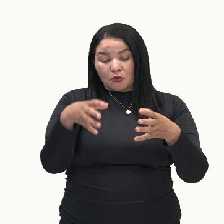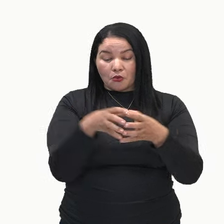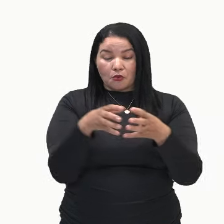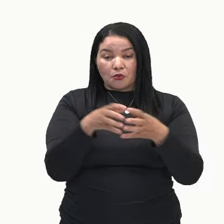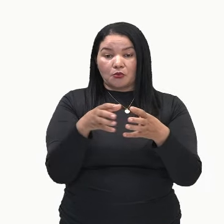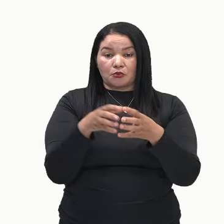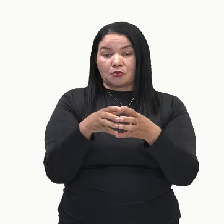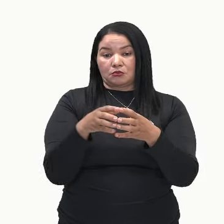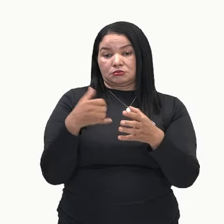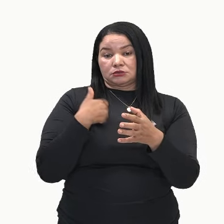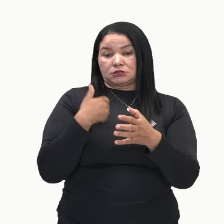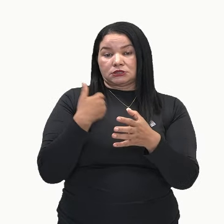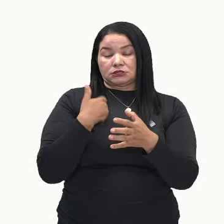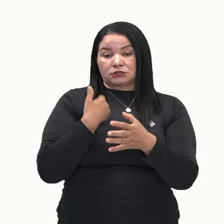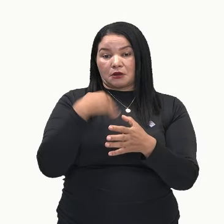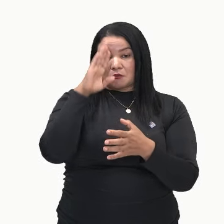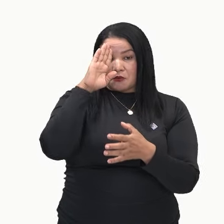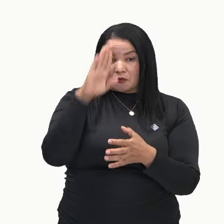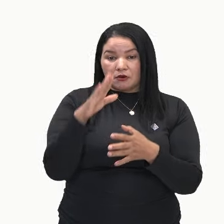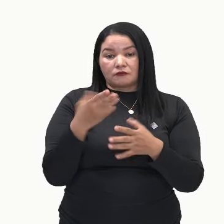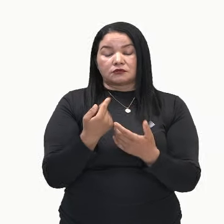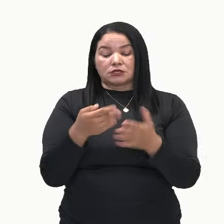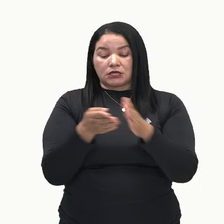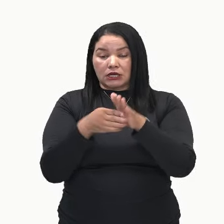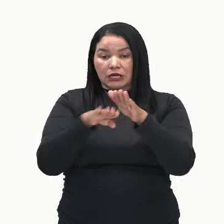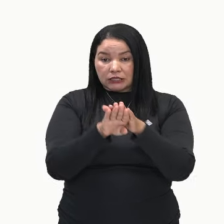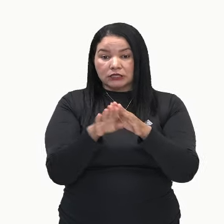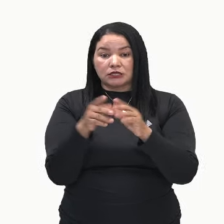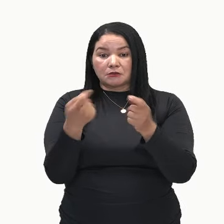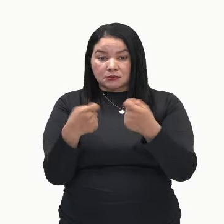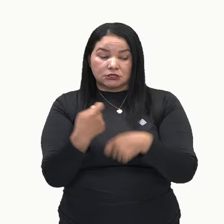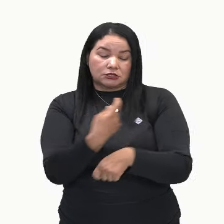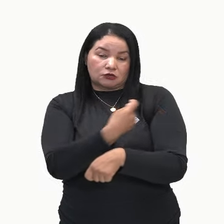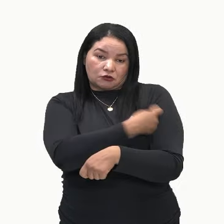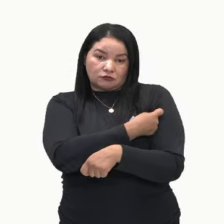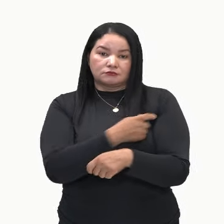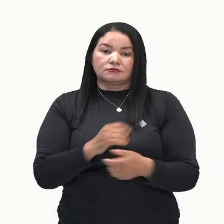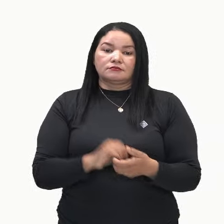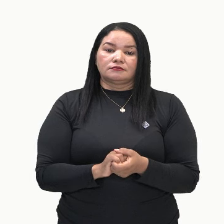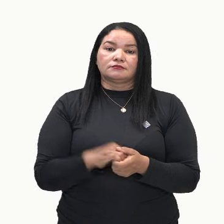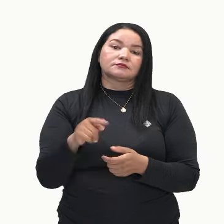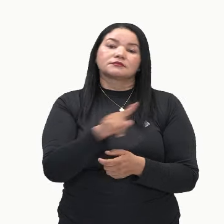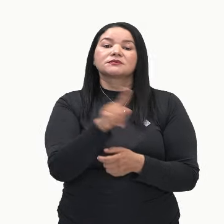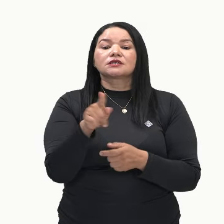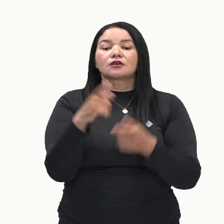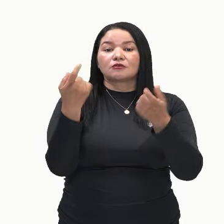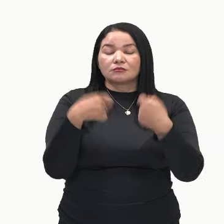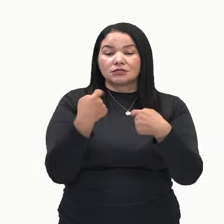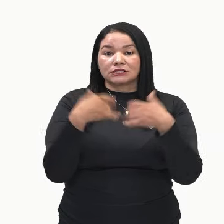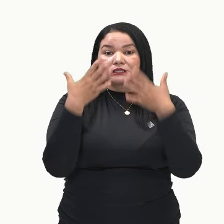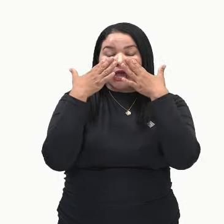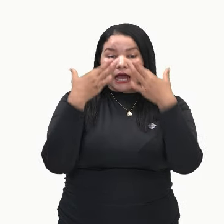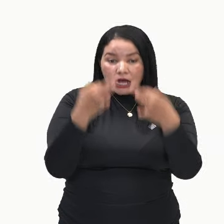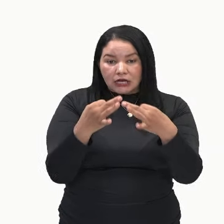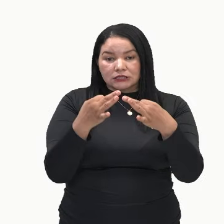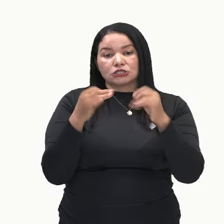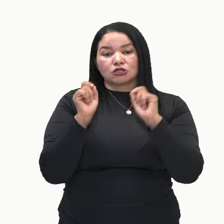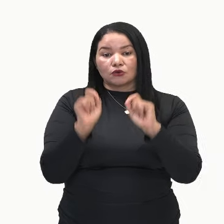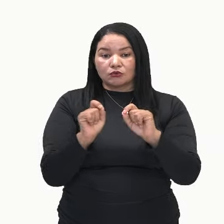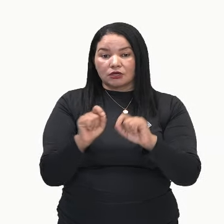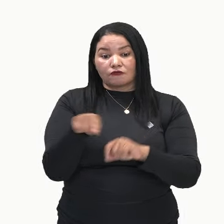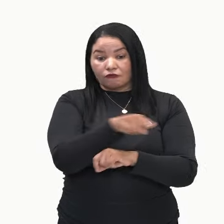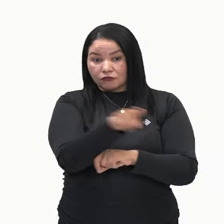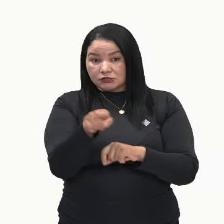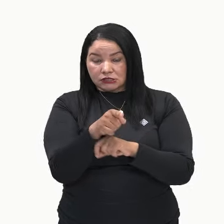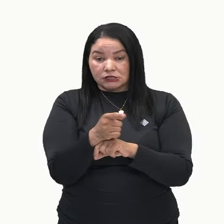sua caderneta de vacinação. É como se estivesse chamando bastante atenção para a pessoa, né? Como se ela dissesse: não deixe